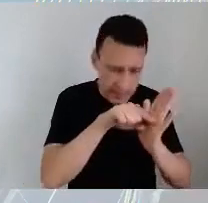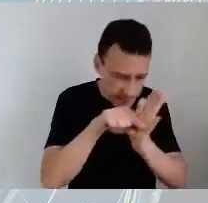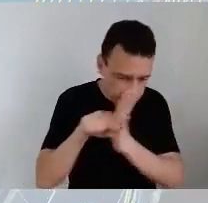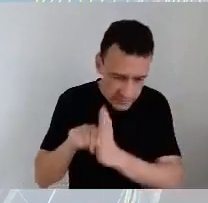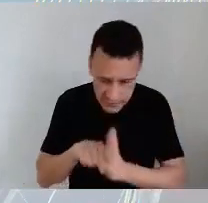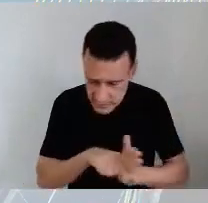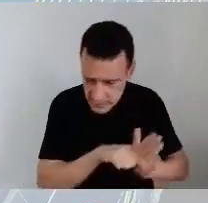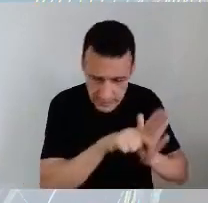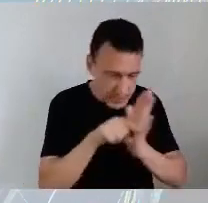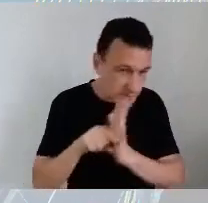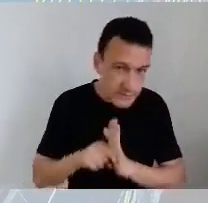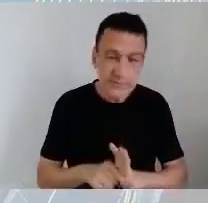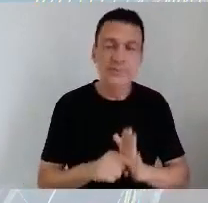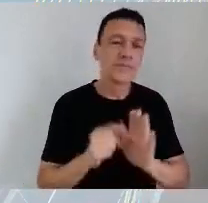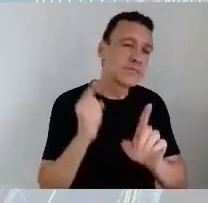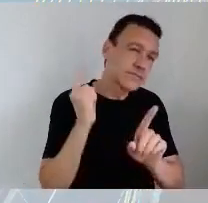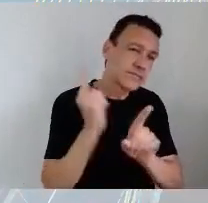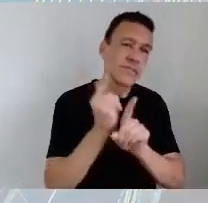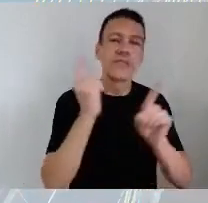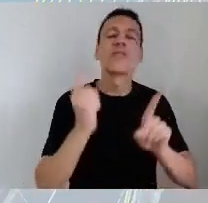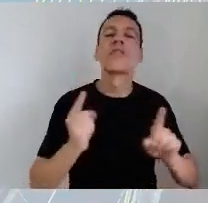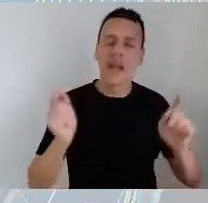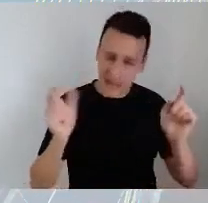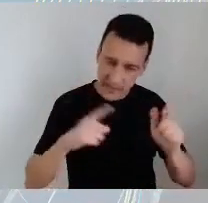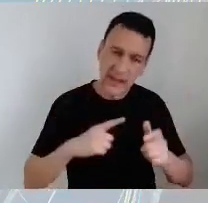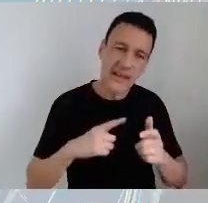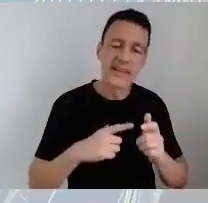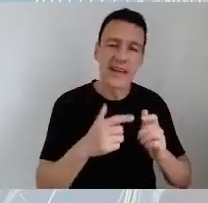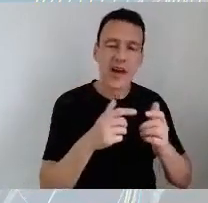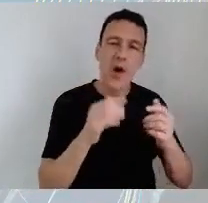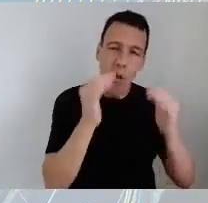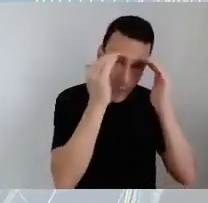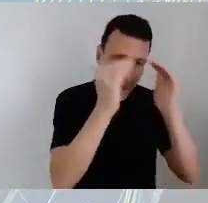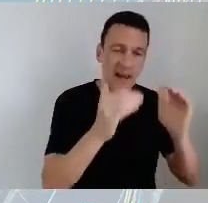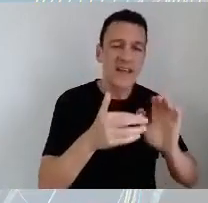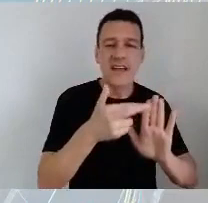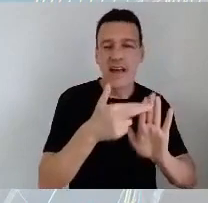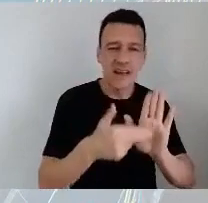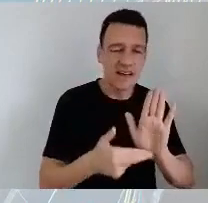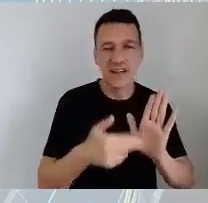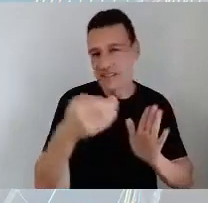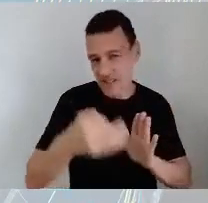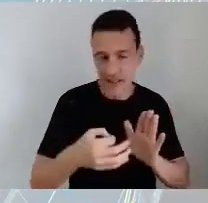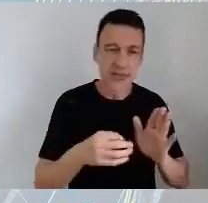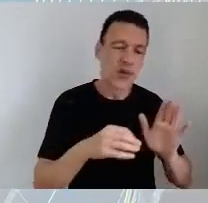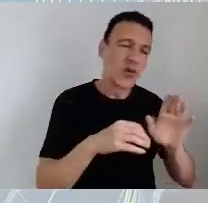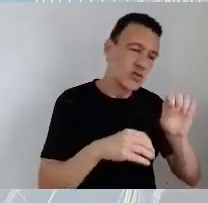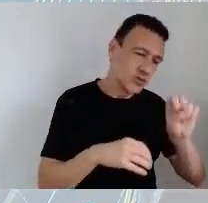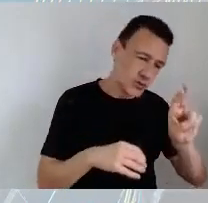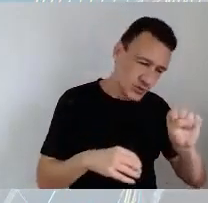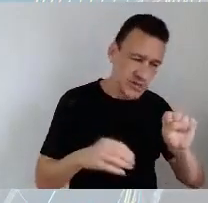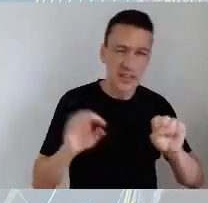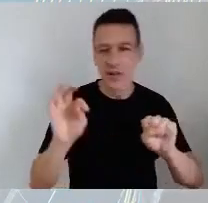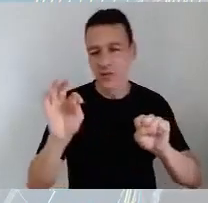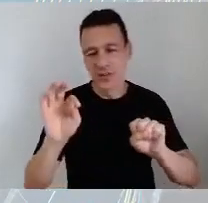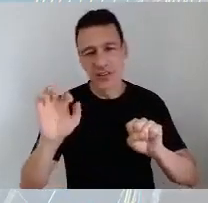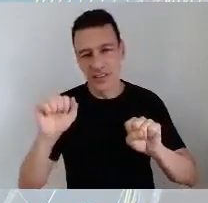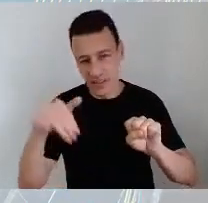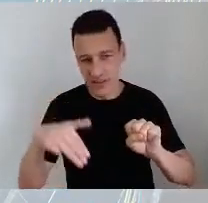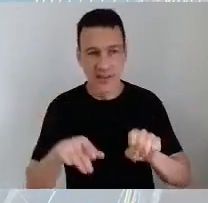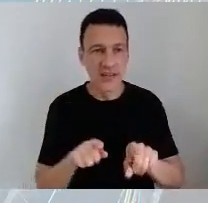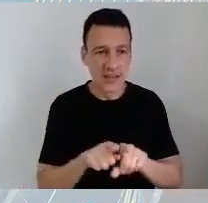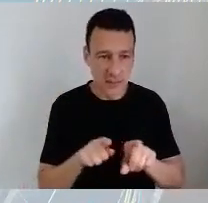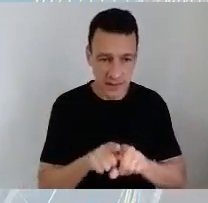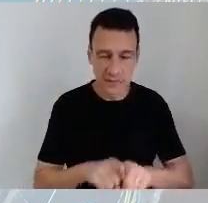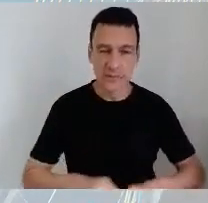se encontra também dentro dessas diretrizes, tanto da correspondência ali do SUS como do TAM. O MOOCs Lite,